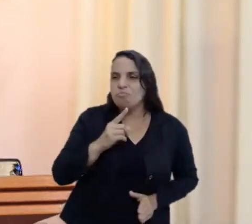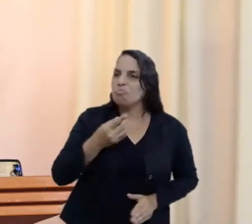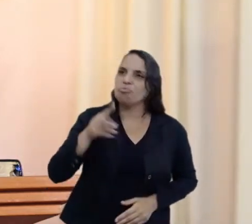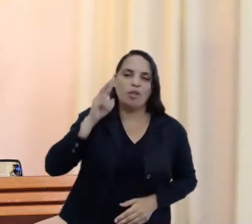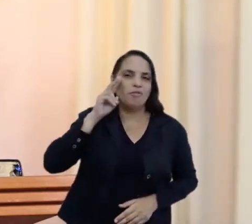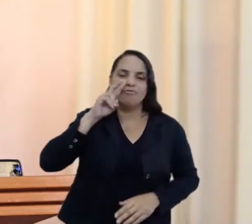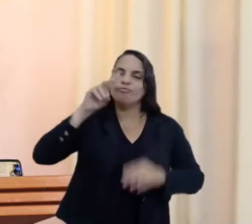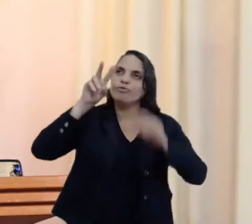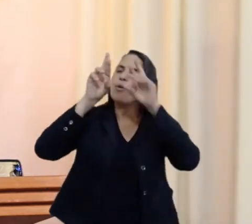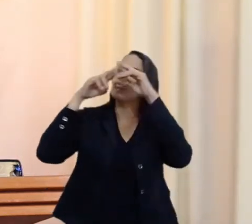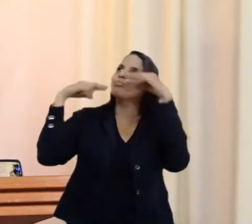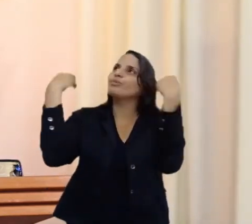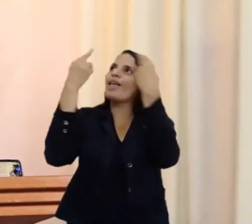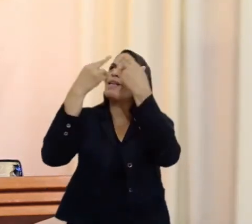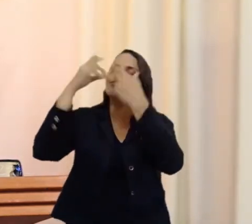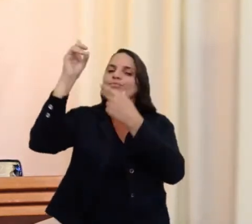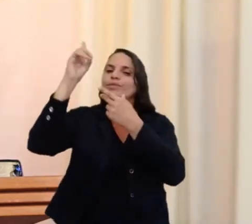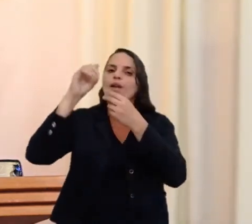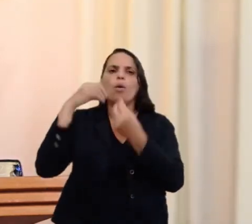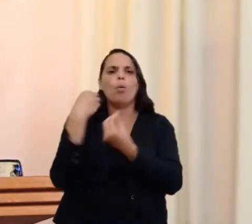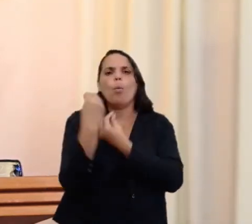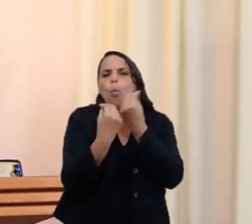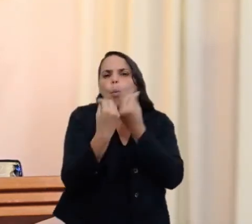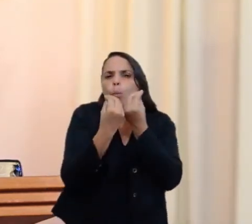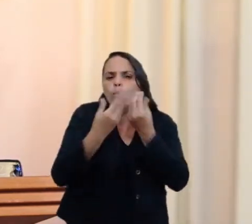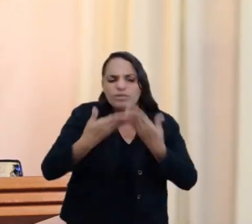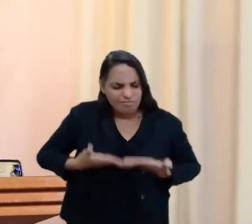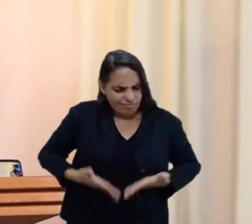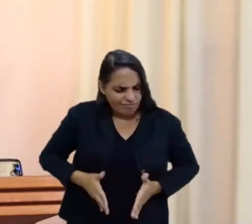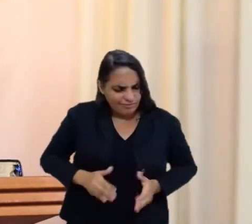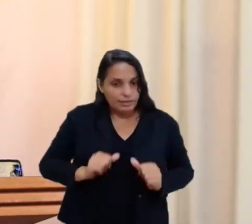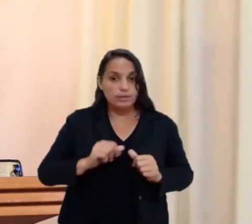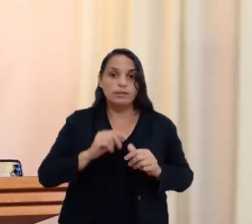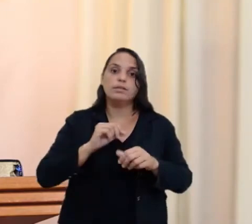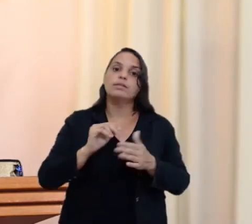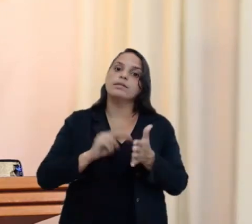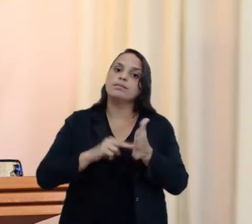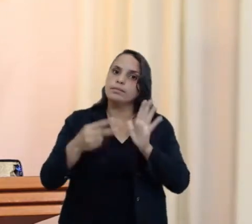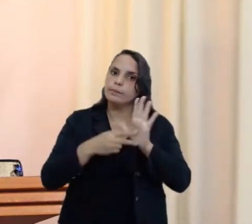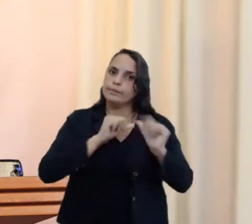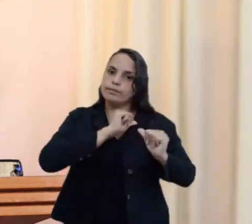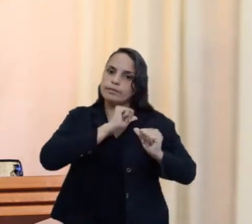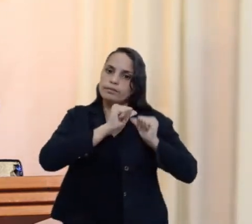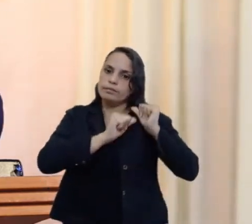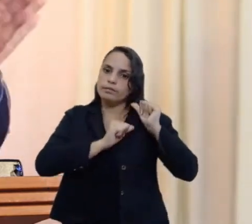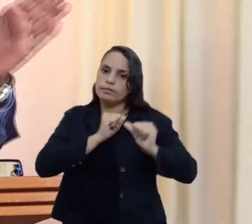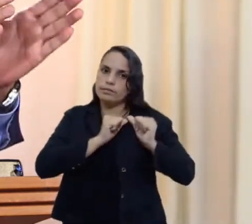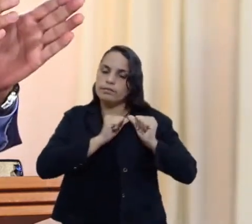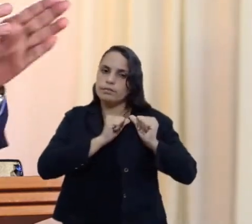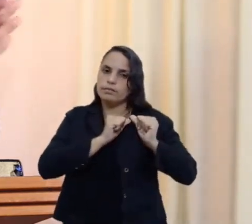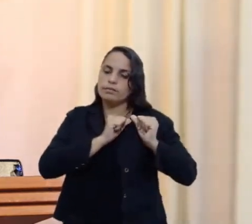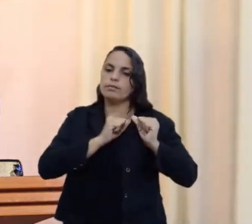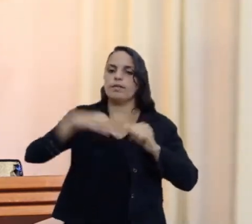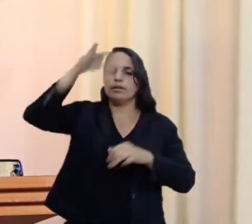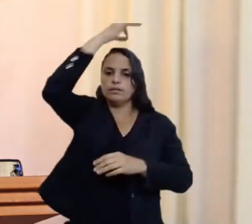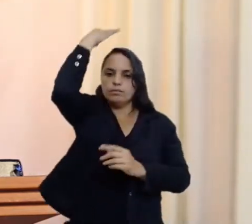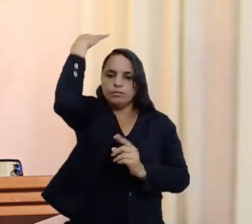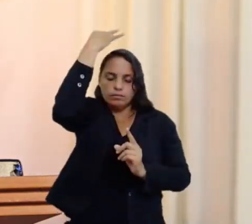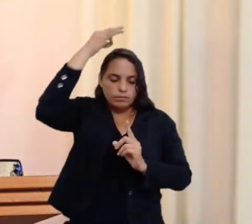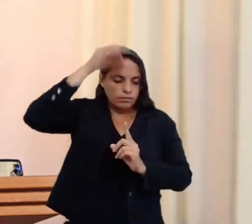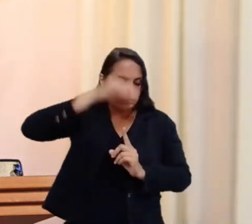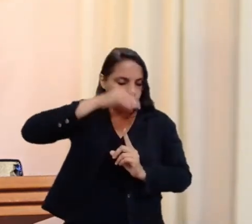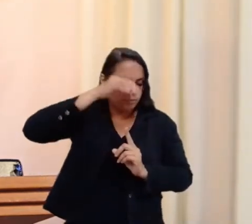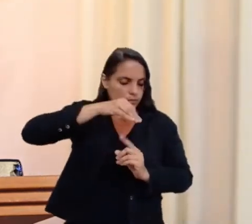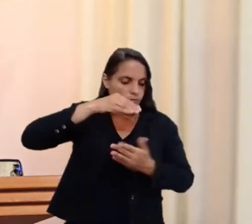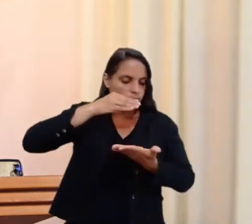esse nascimento? É o Espírito Santo. Então vocês percebem que há uma obra progressiva. Começa com